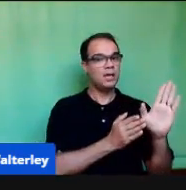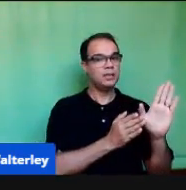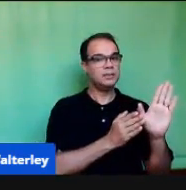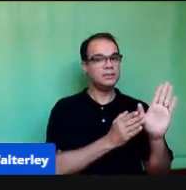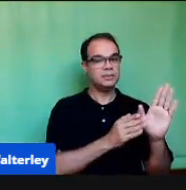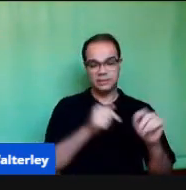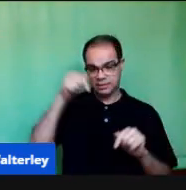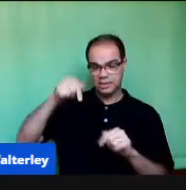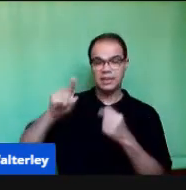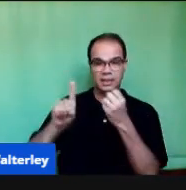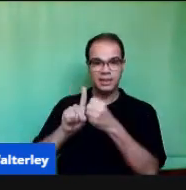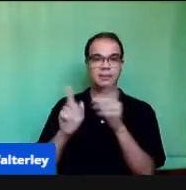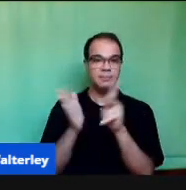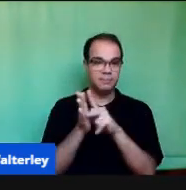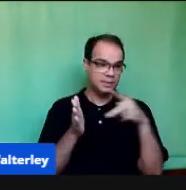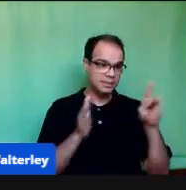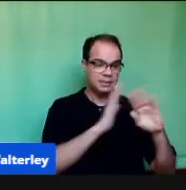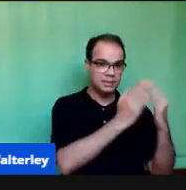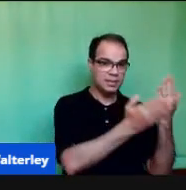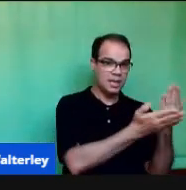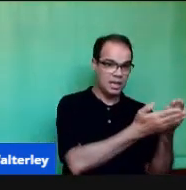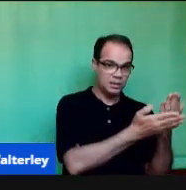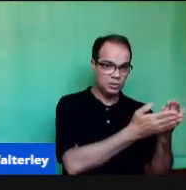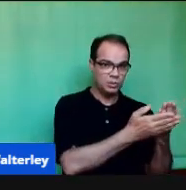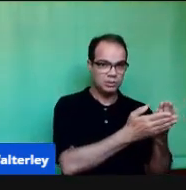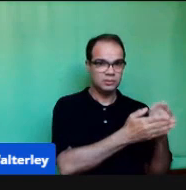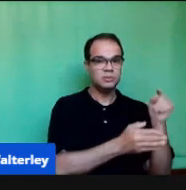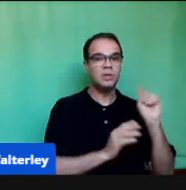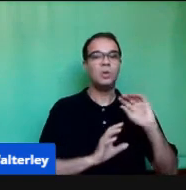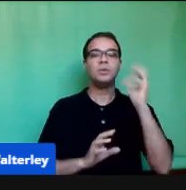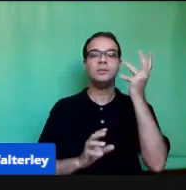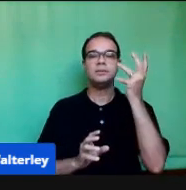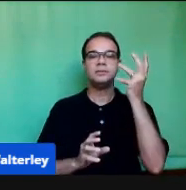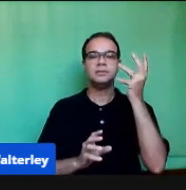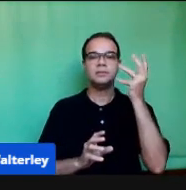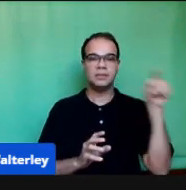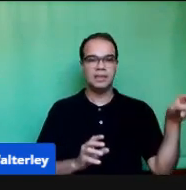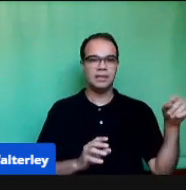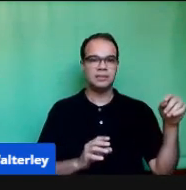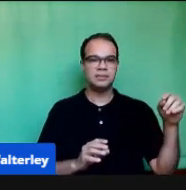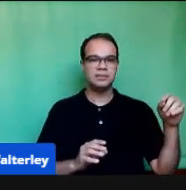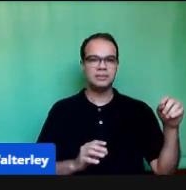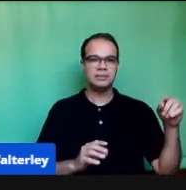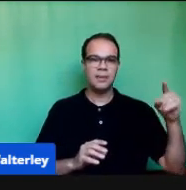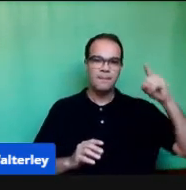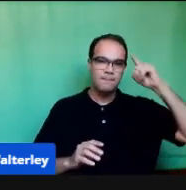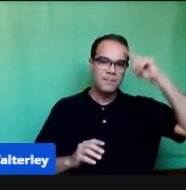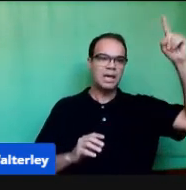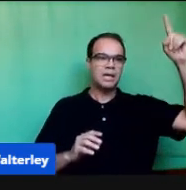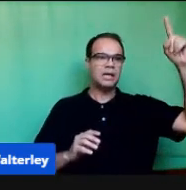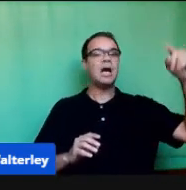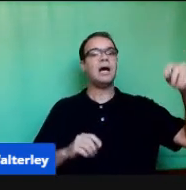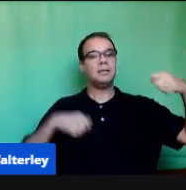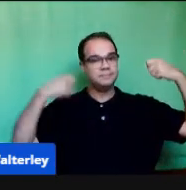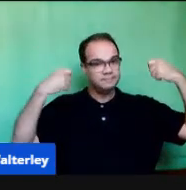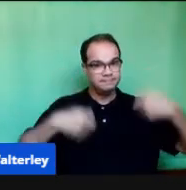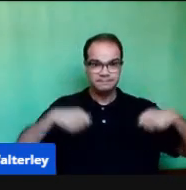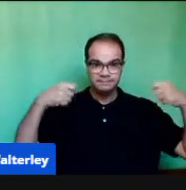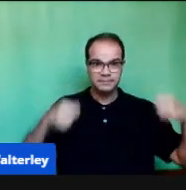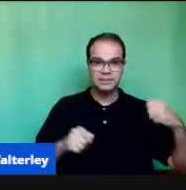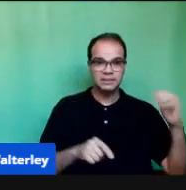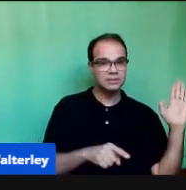a escola está envolvida sim e tem que ter ações pedagógicas, ações de prevenção. Pode passar.